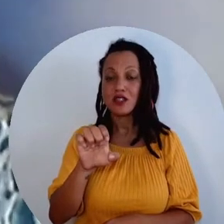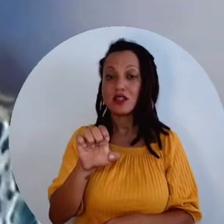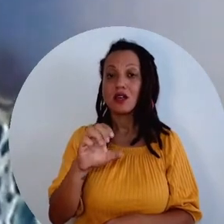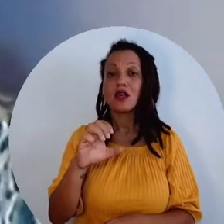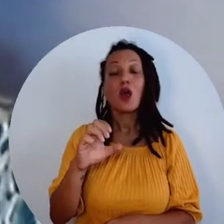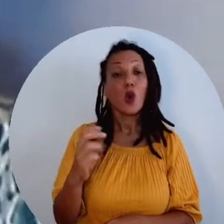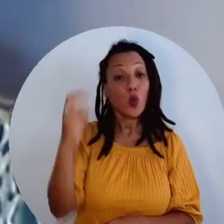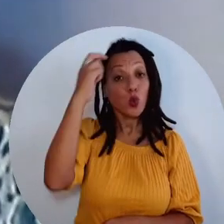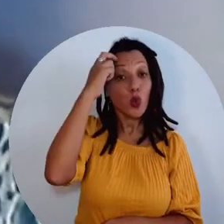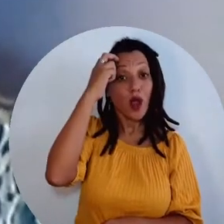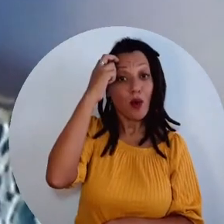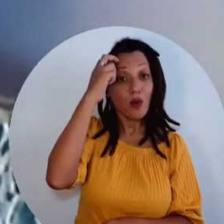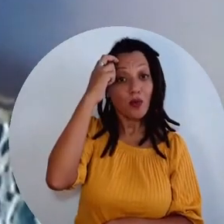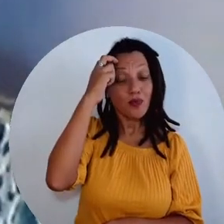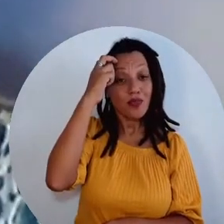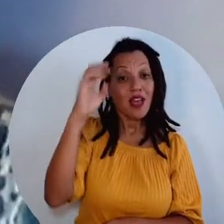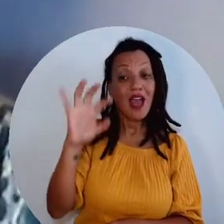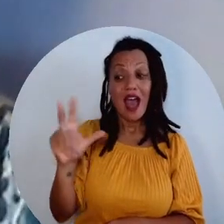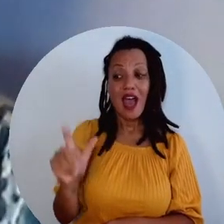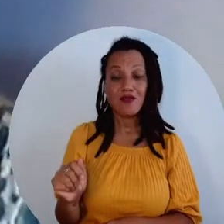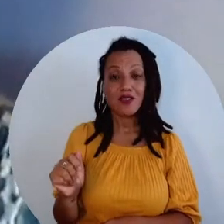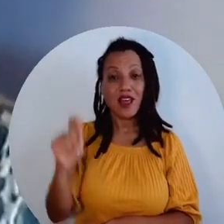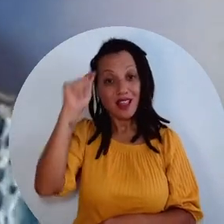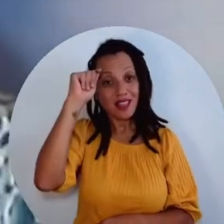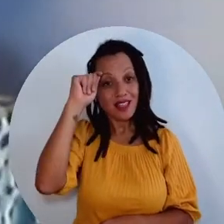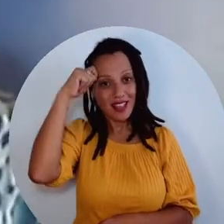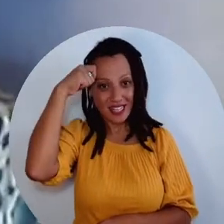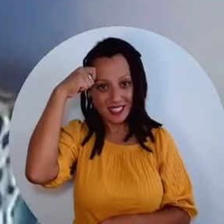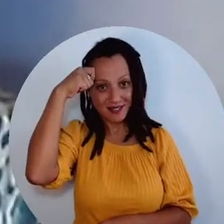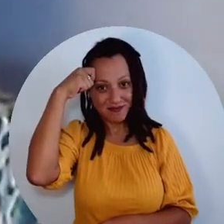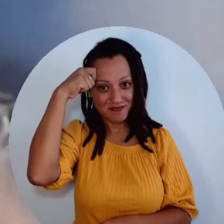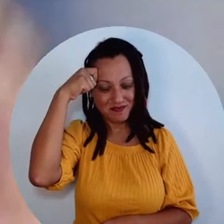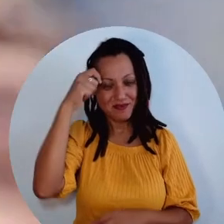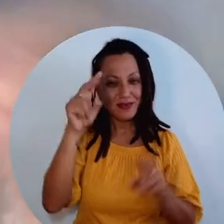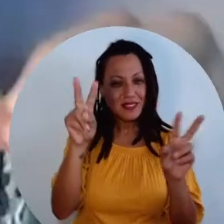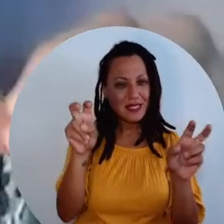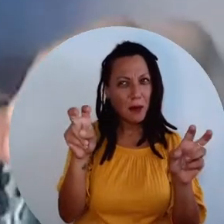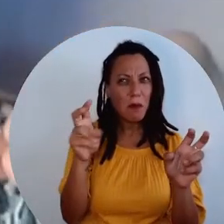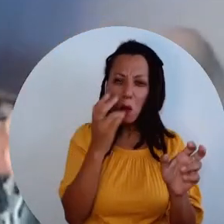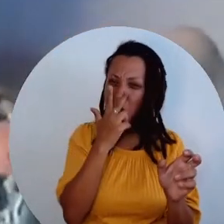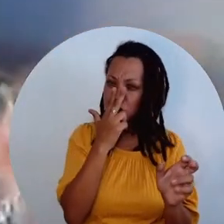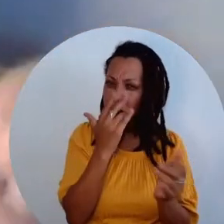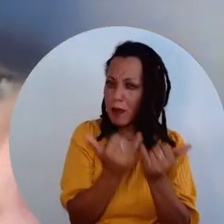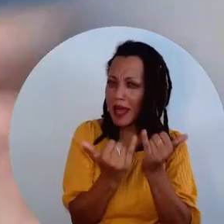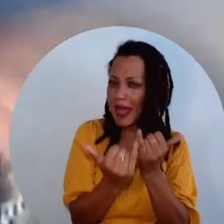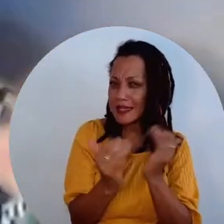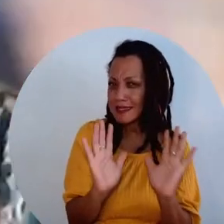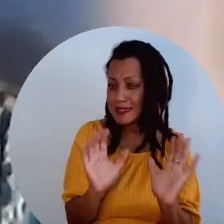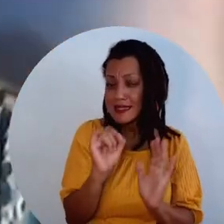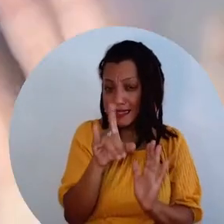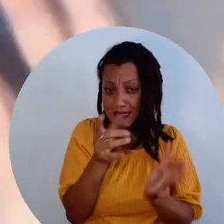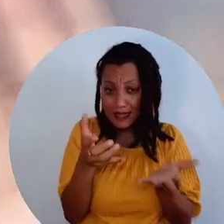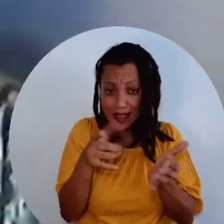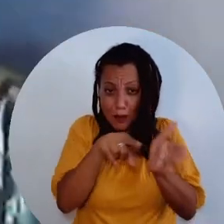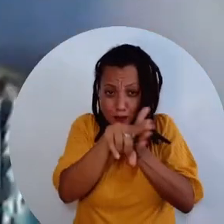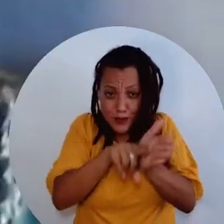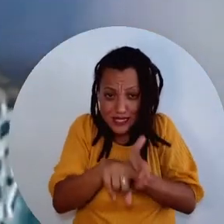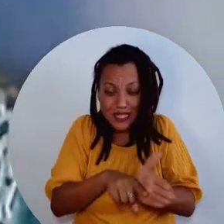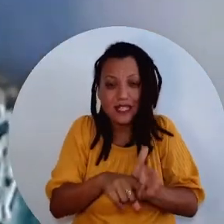da África Negra, Unidade Cultural da África Negra. Eu acho que é esse título. Mas se não for isso, é algo muito próximo a isso, nada que o